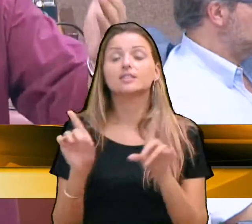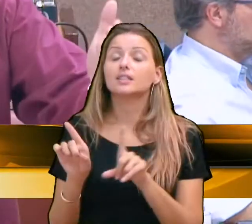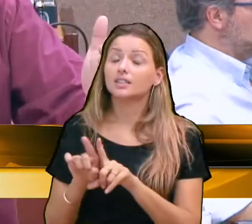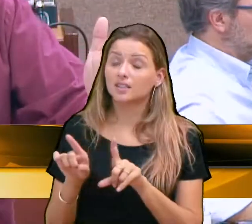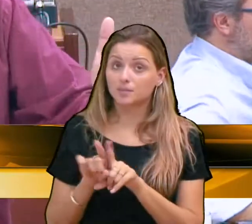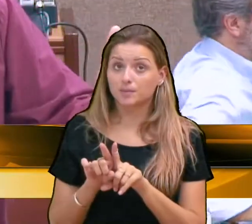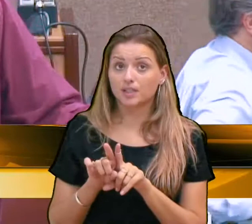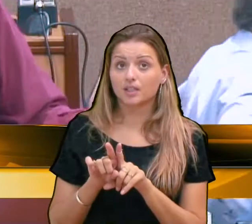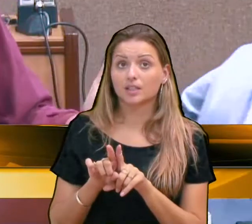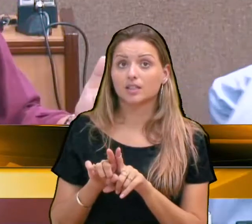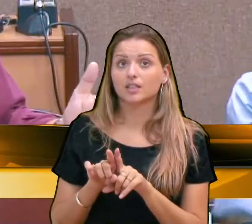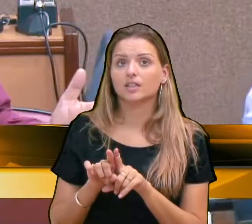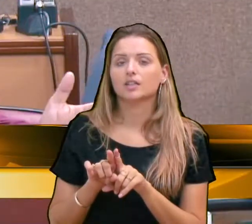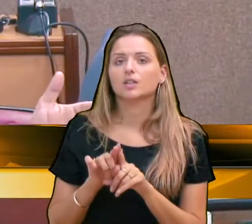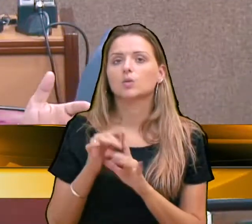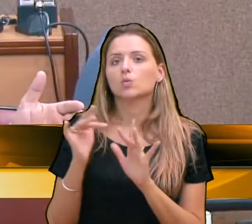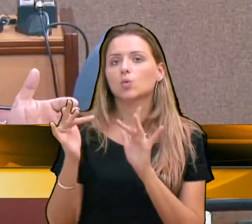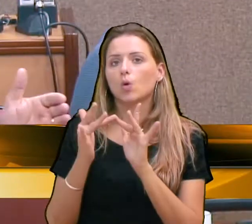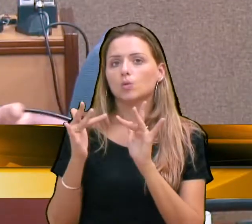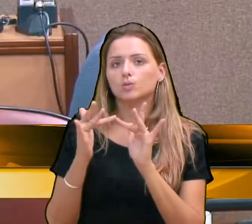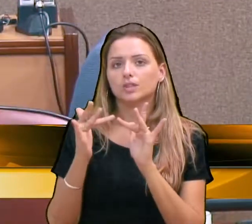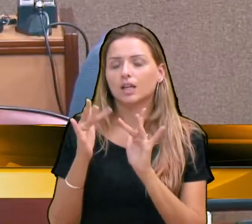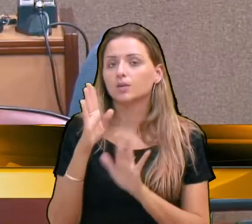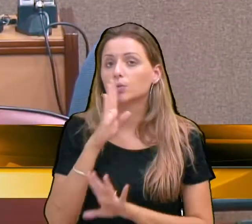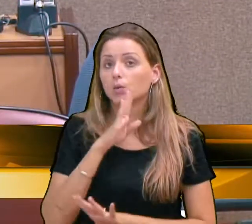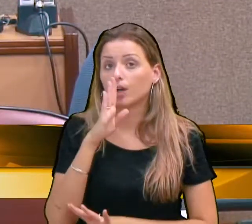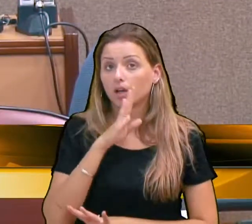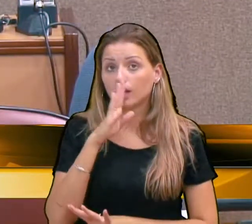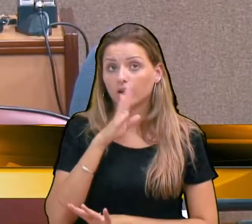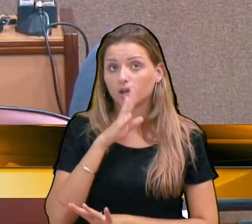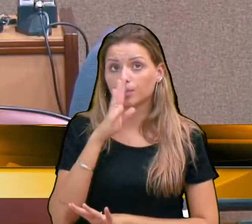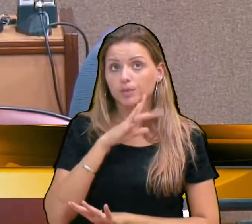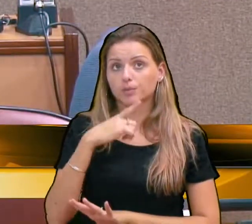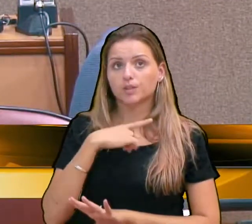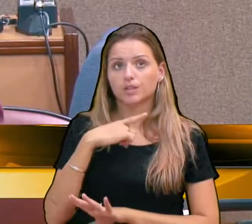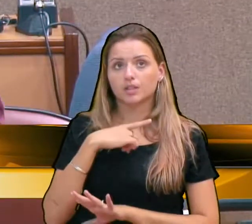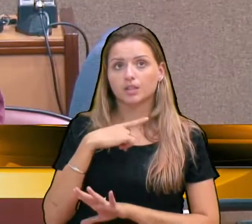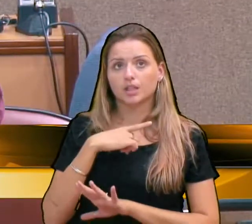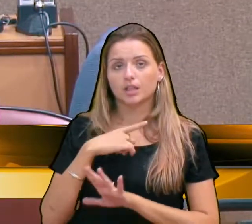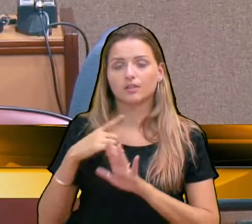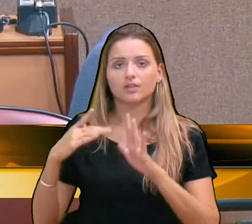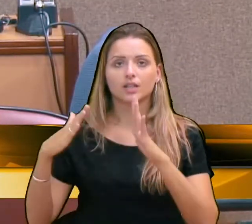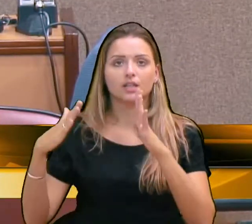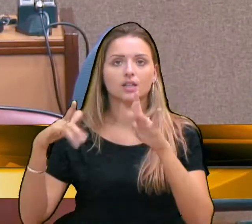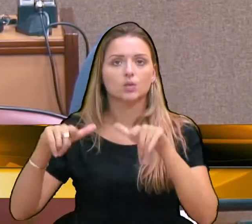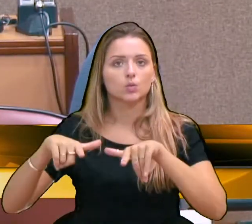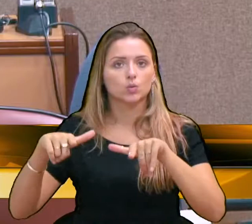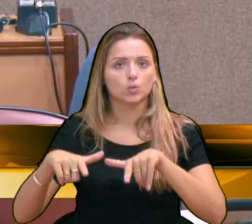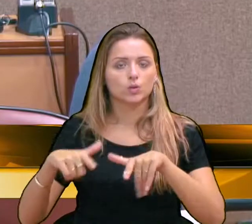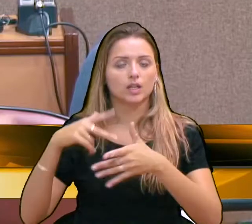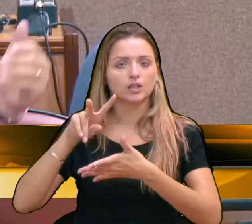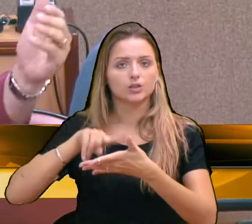em breve colóquio que tivemos com elas na Casa de Leitura, Memória e Educação Legislativa,